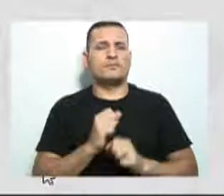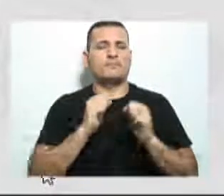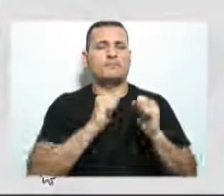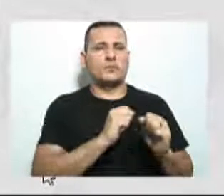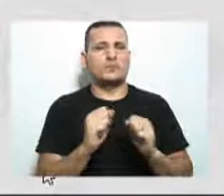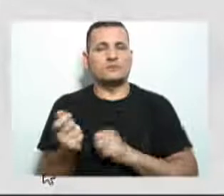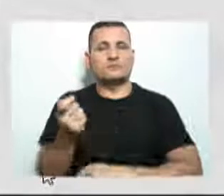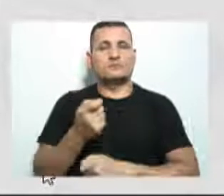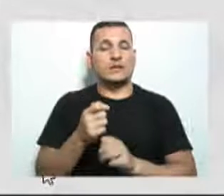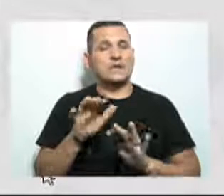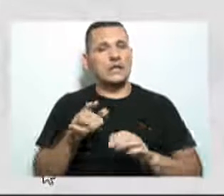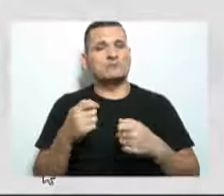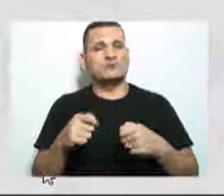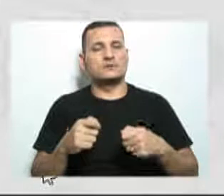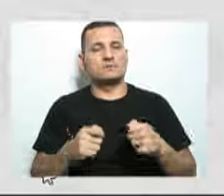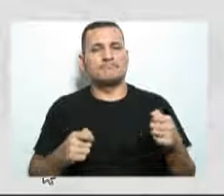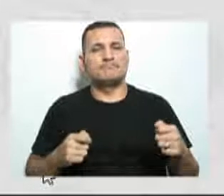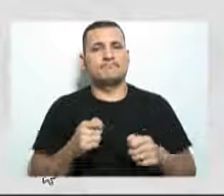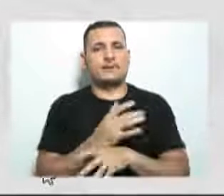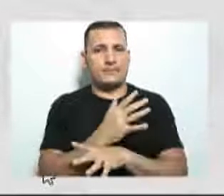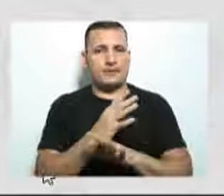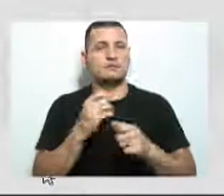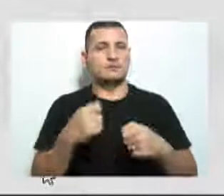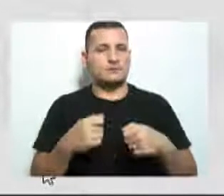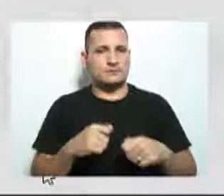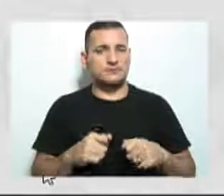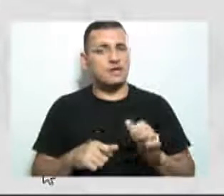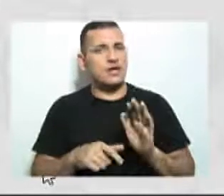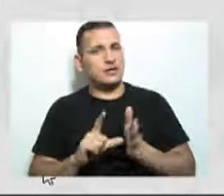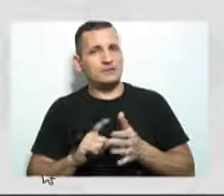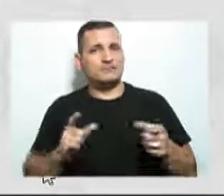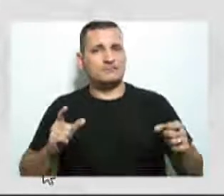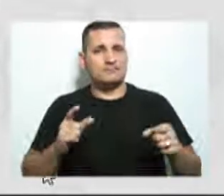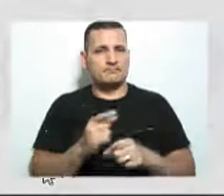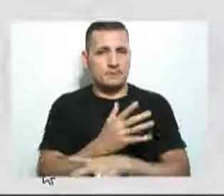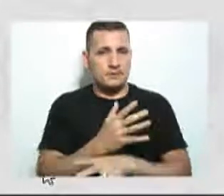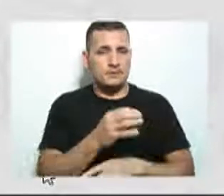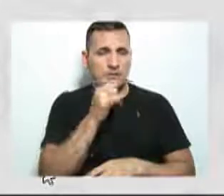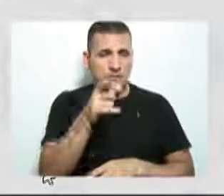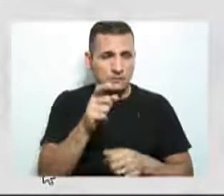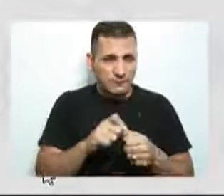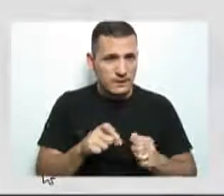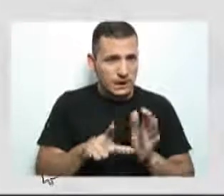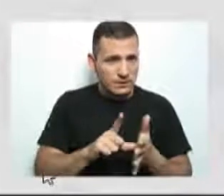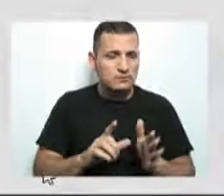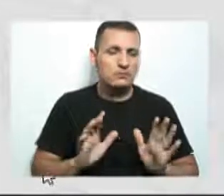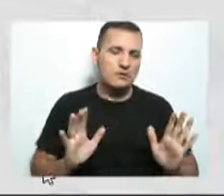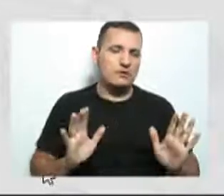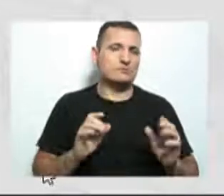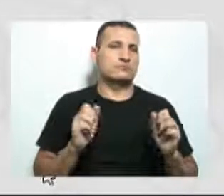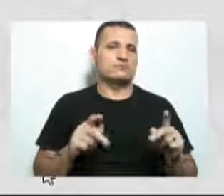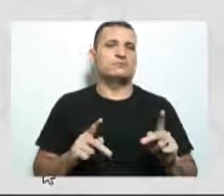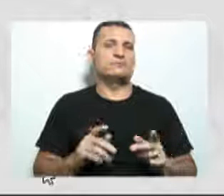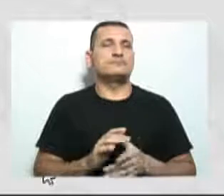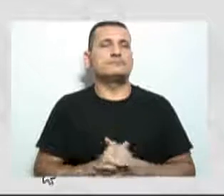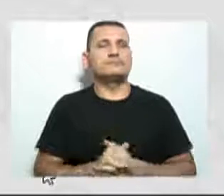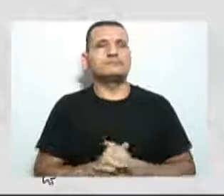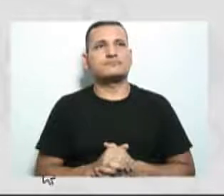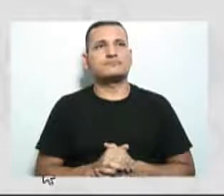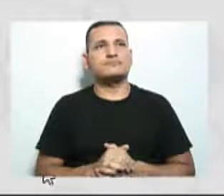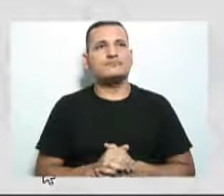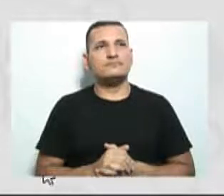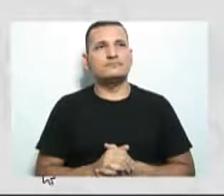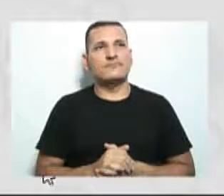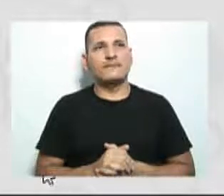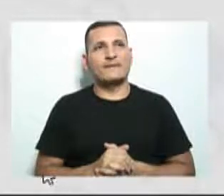desde preparado. É isso aí, professor, eu entendi. A gente tem que fazer a preparação antes, né? Claro, aí você vai ter um poder de negociação, beleza? Agora,